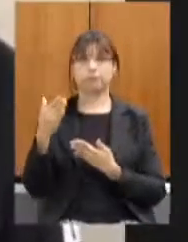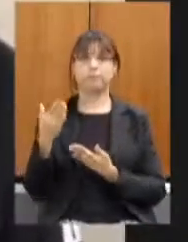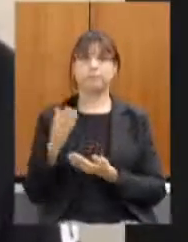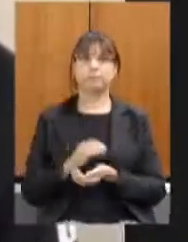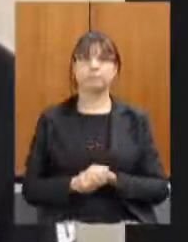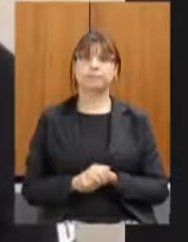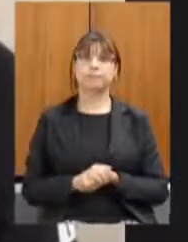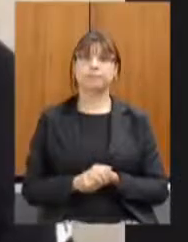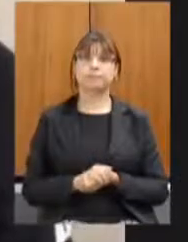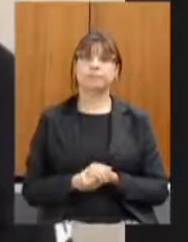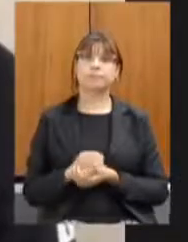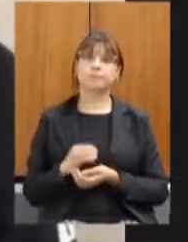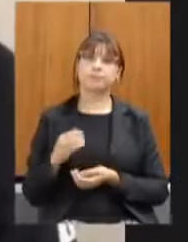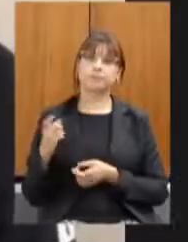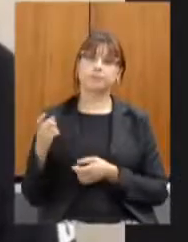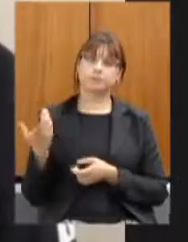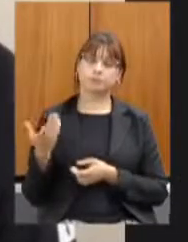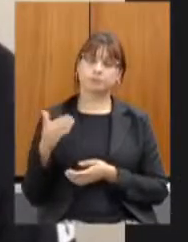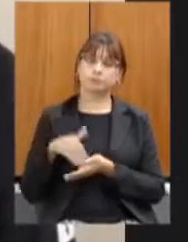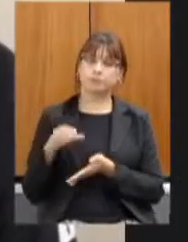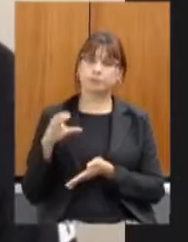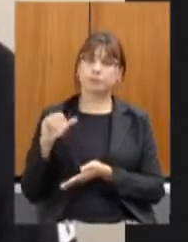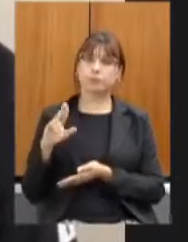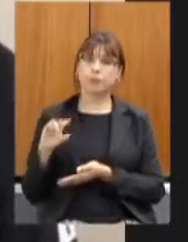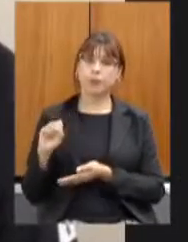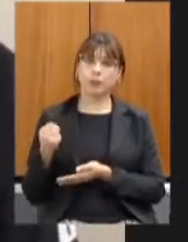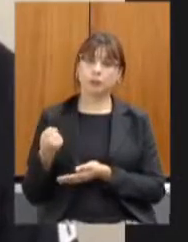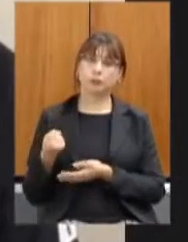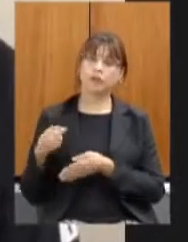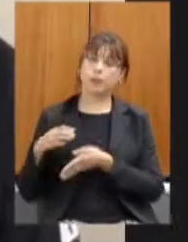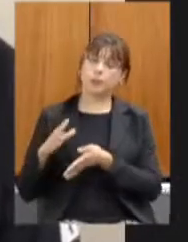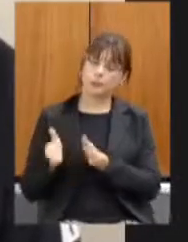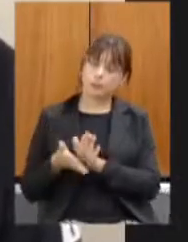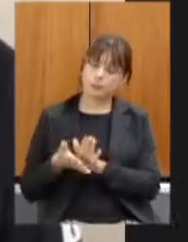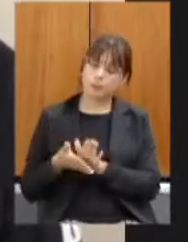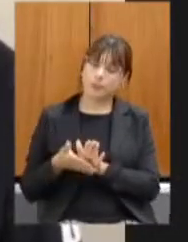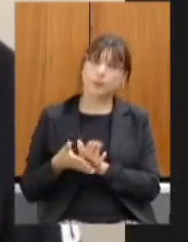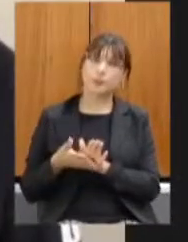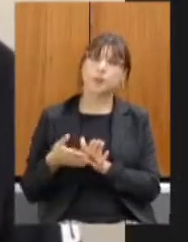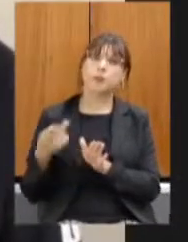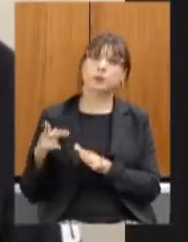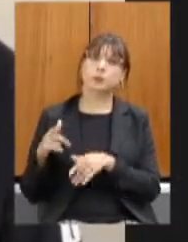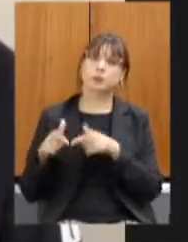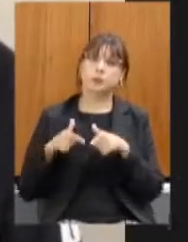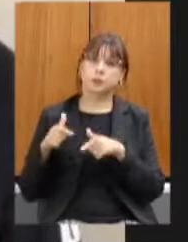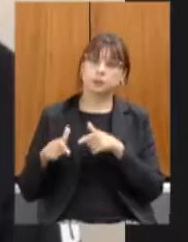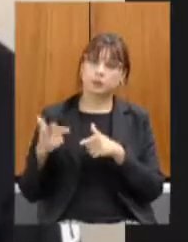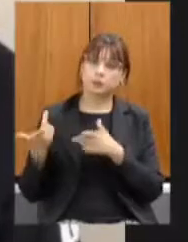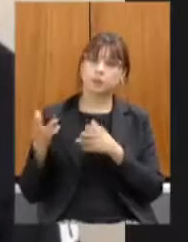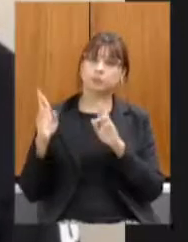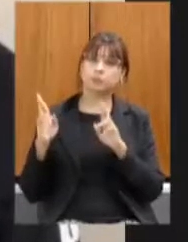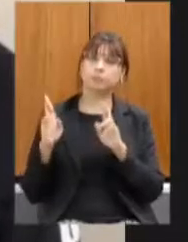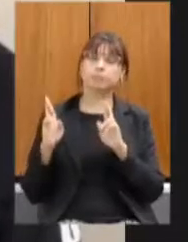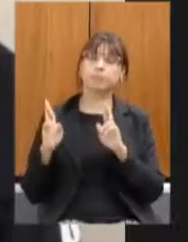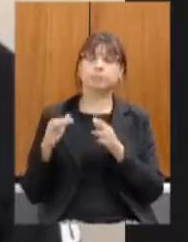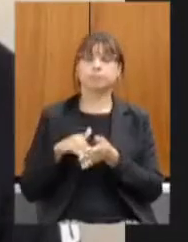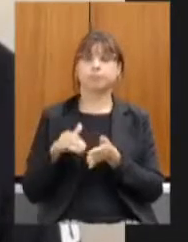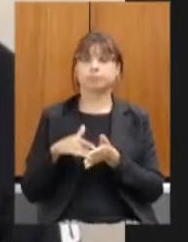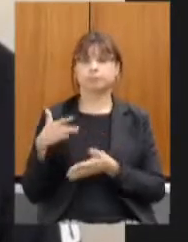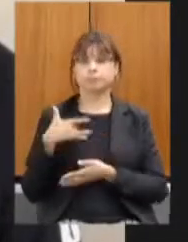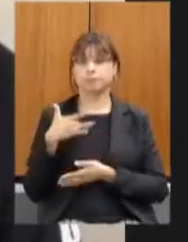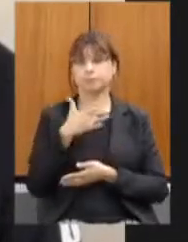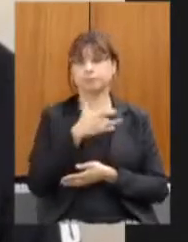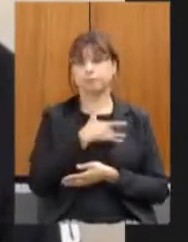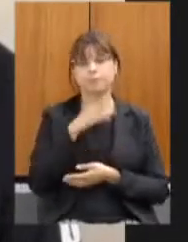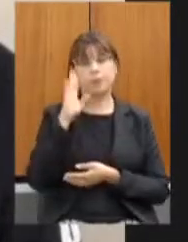Eduardo Leite para mim testar Parabéns pela forma como tem conduzido aí Secretaria de Saúde e especial para o